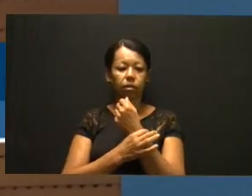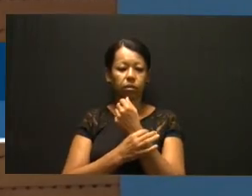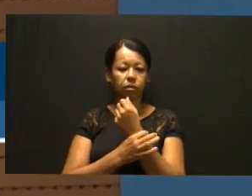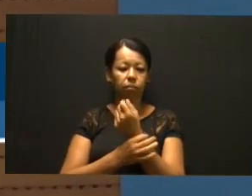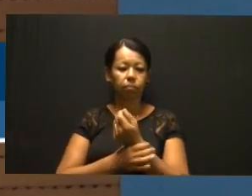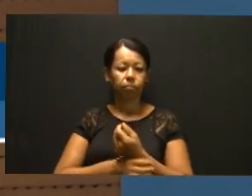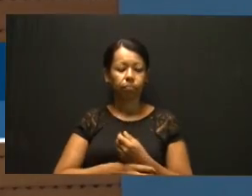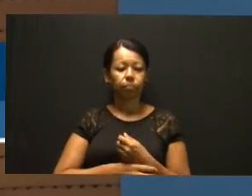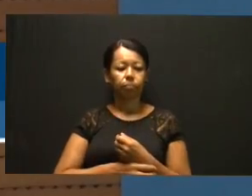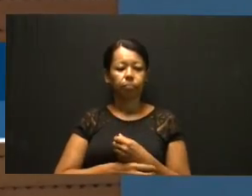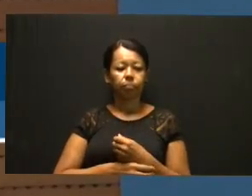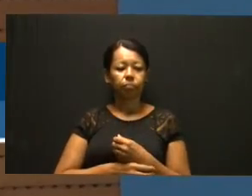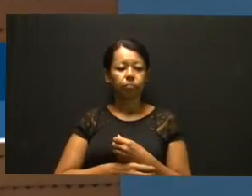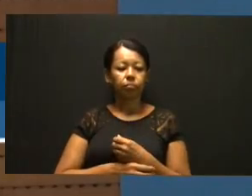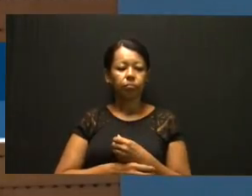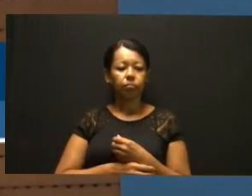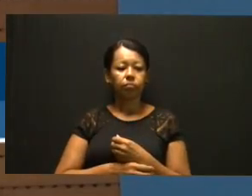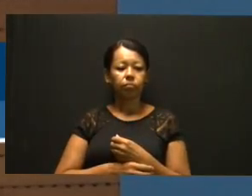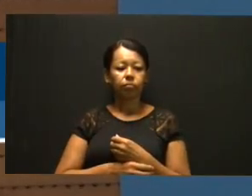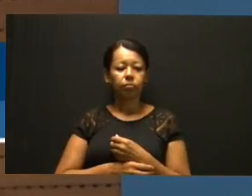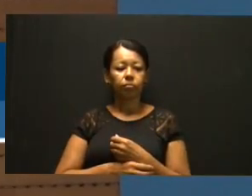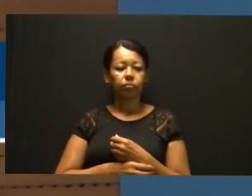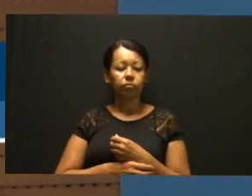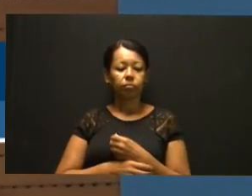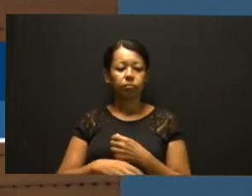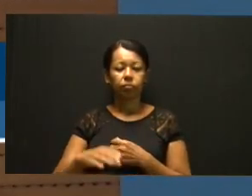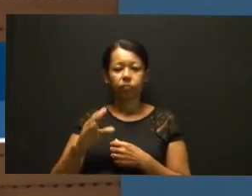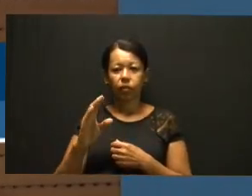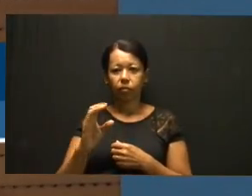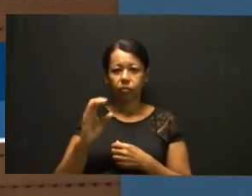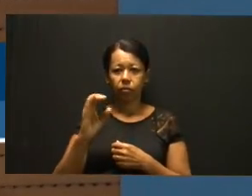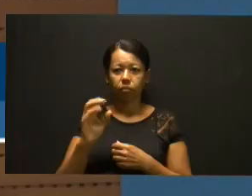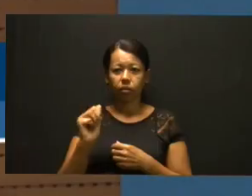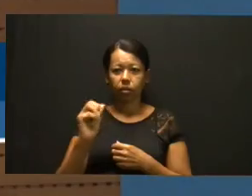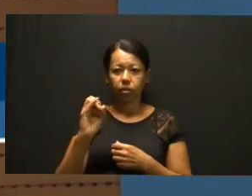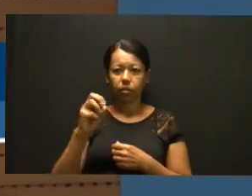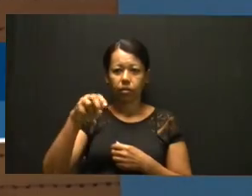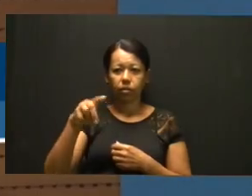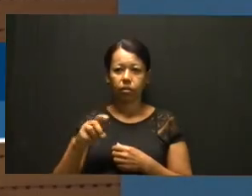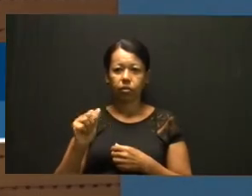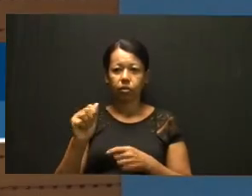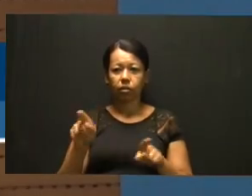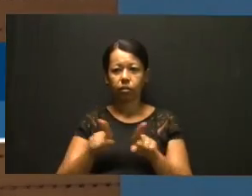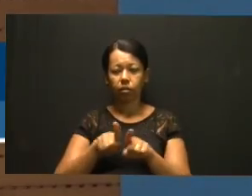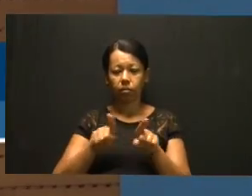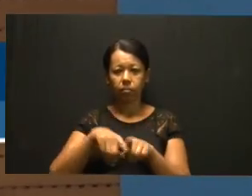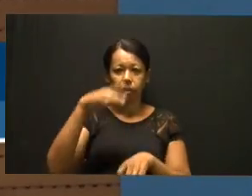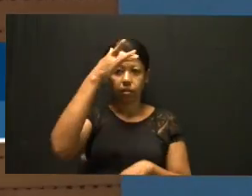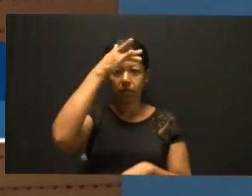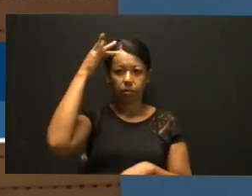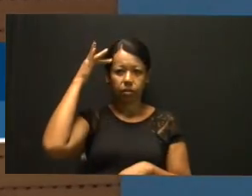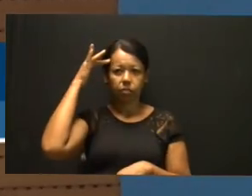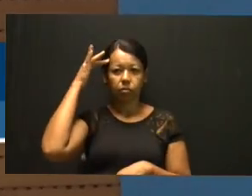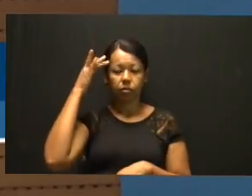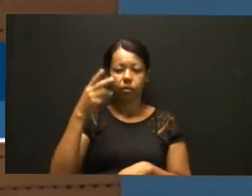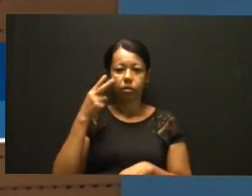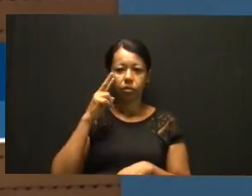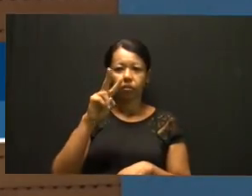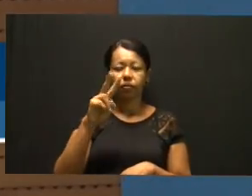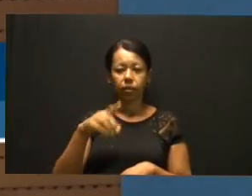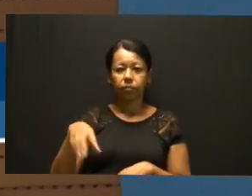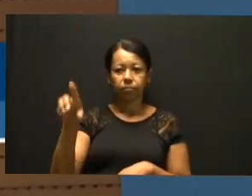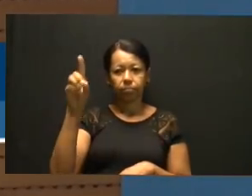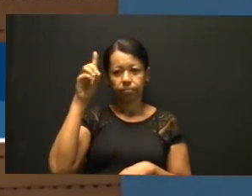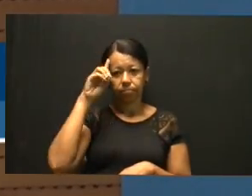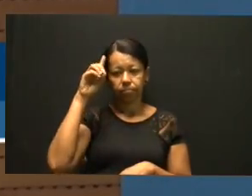ali o caixa e os clientes. Nós temos vivido no nosso dia a dia diversas